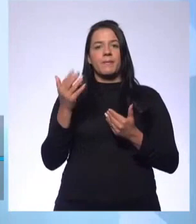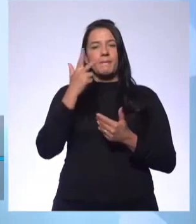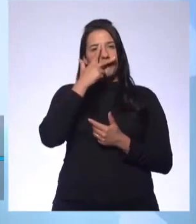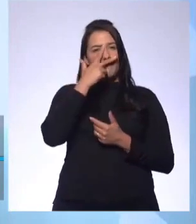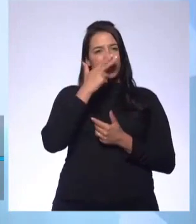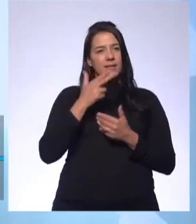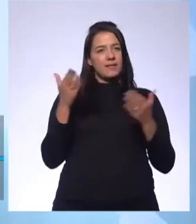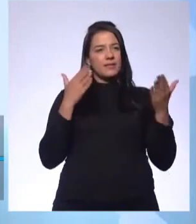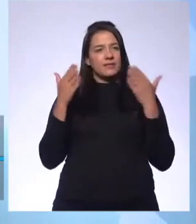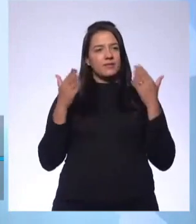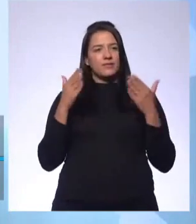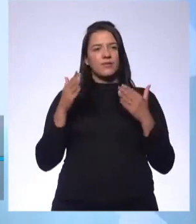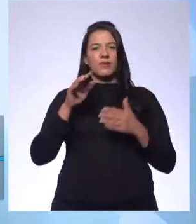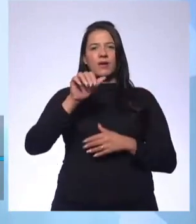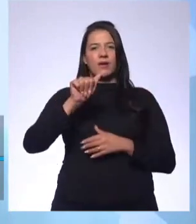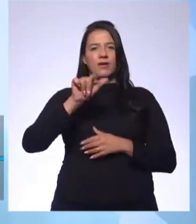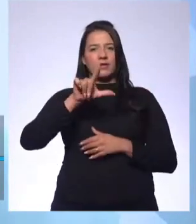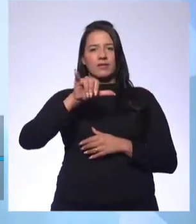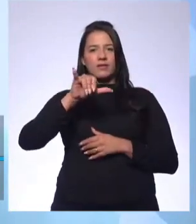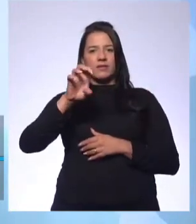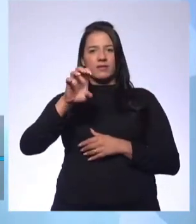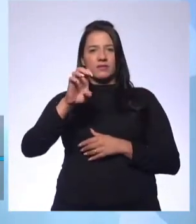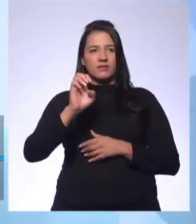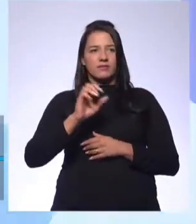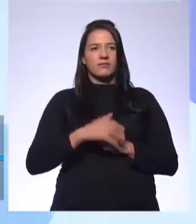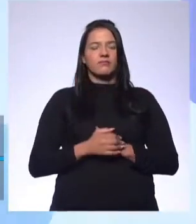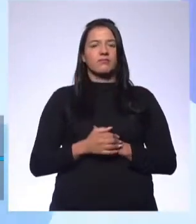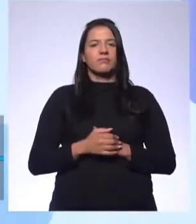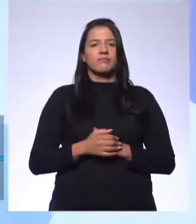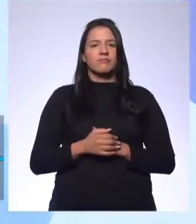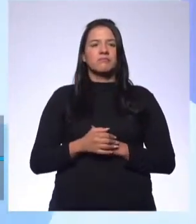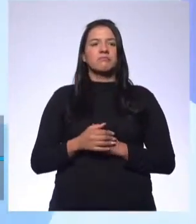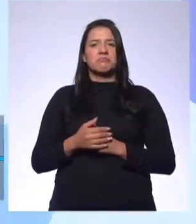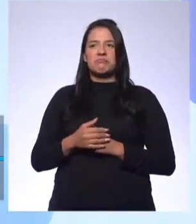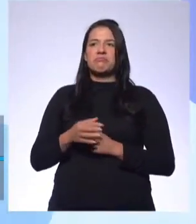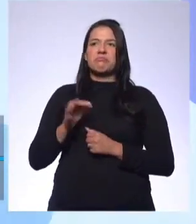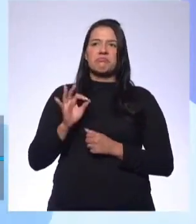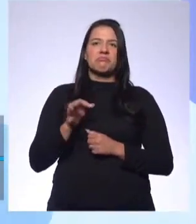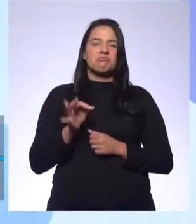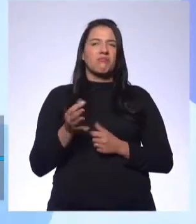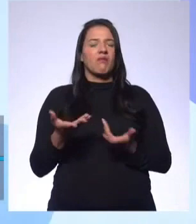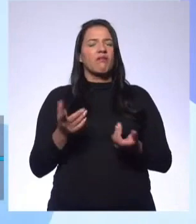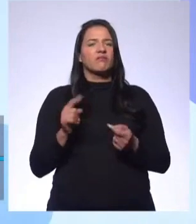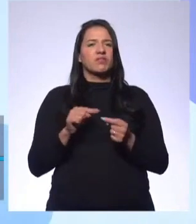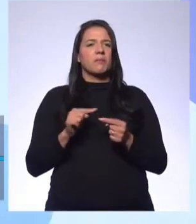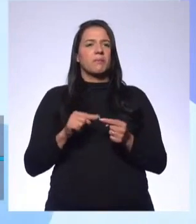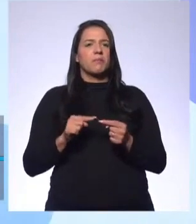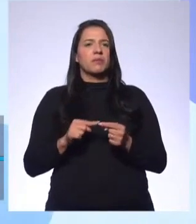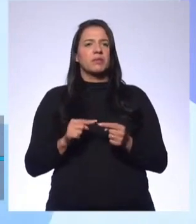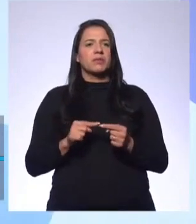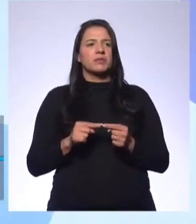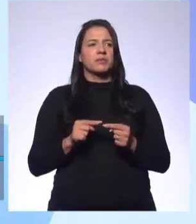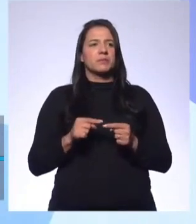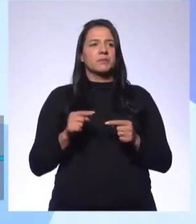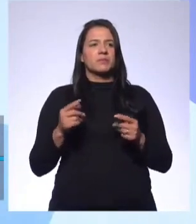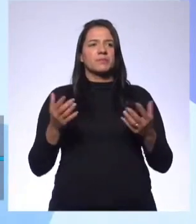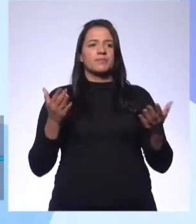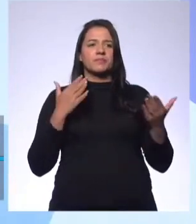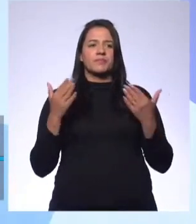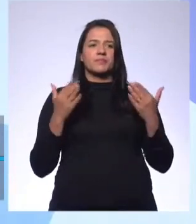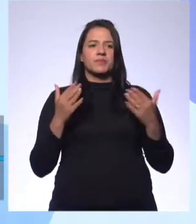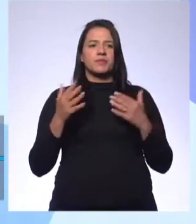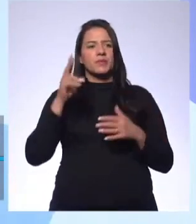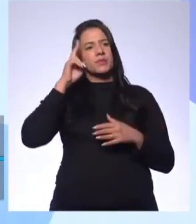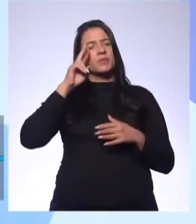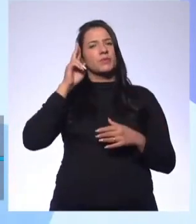no País das Maravilhas? A idade também? A idade, sim, ela é Sim, menina, é uma menina, né? Semelhante, eu, né? eu não então, lembro se fala a idade da